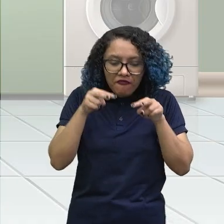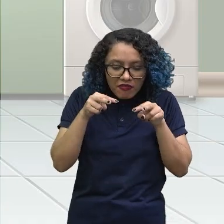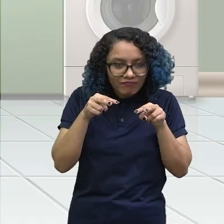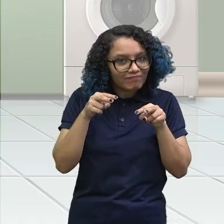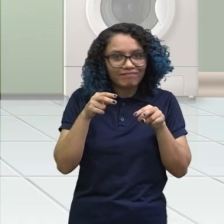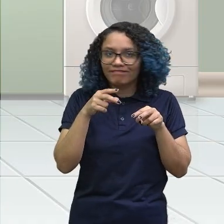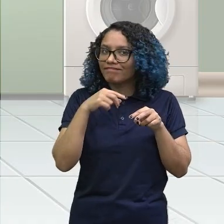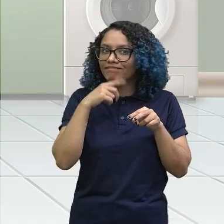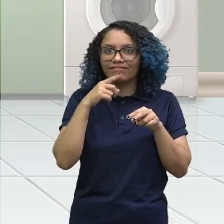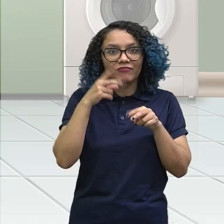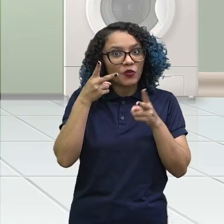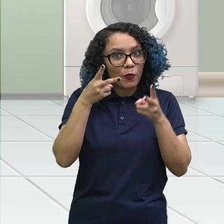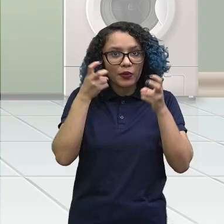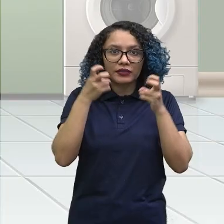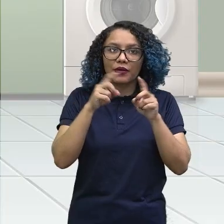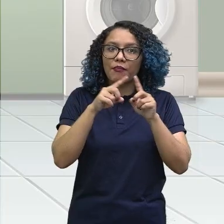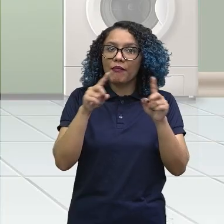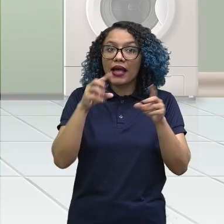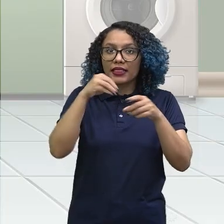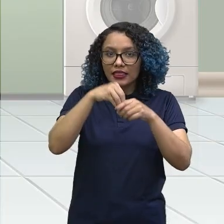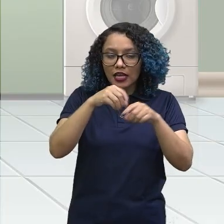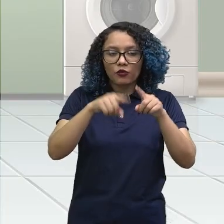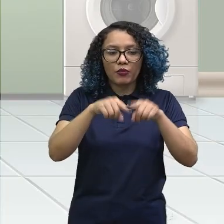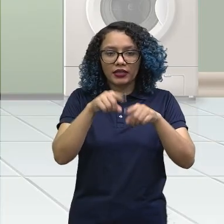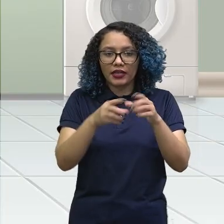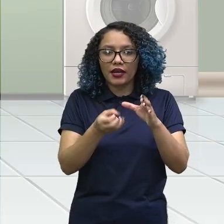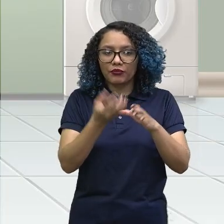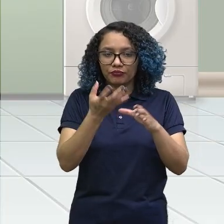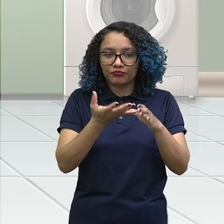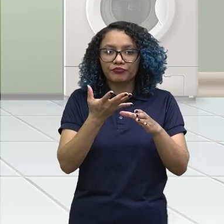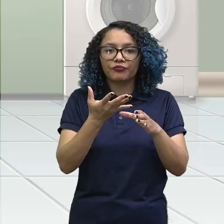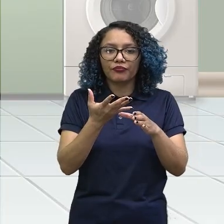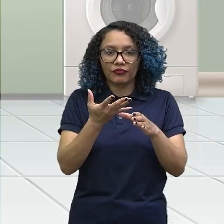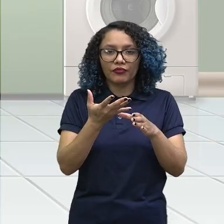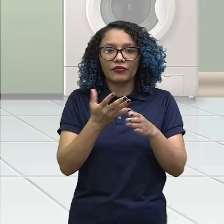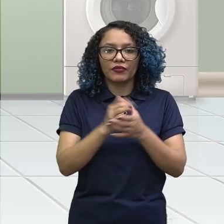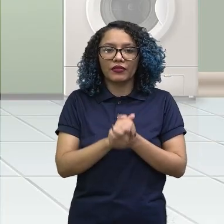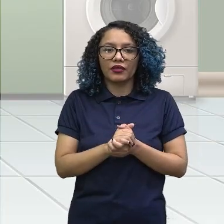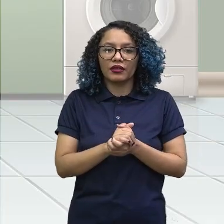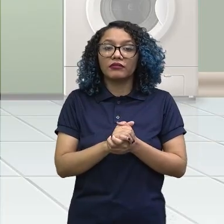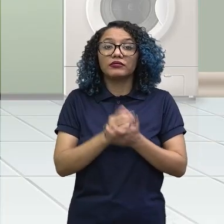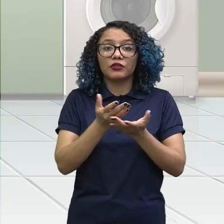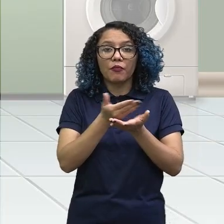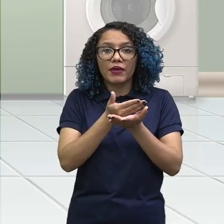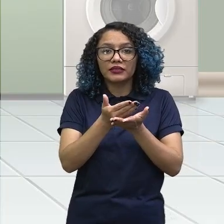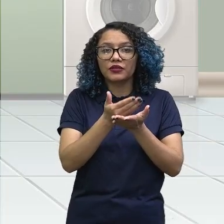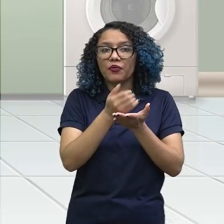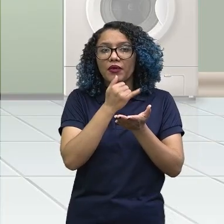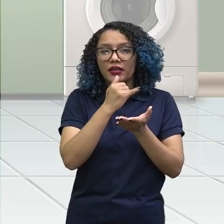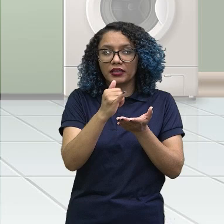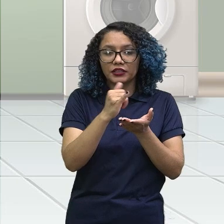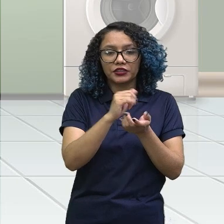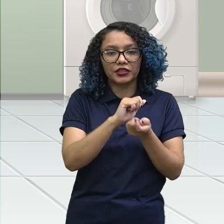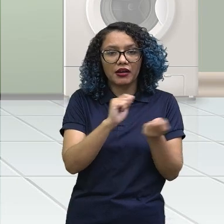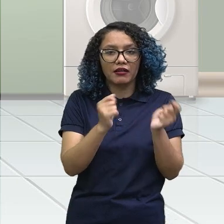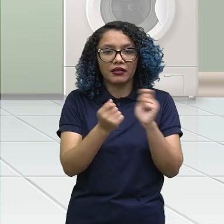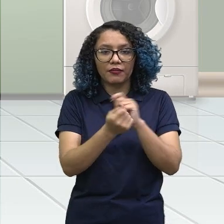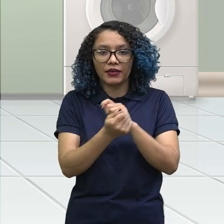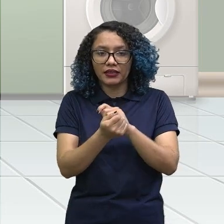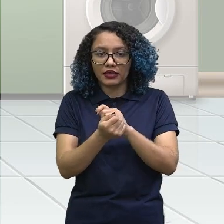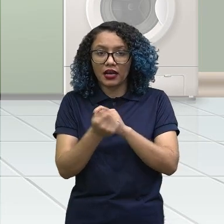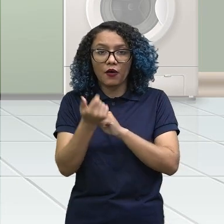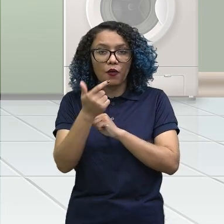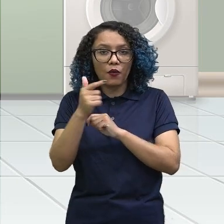o gerador, ele é um dispositivo que ele, né, começa com uma energia e sempre irá